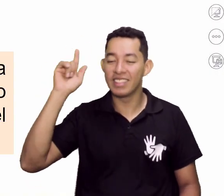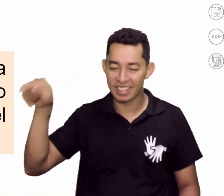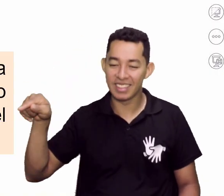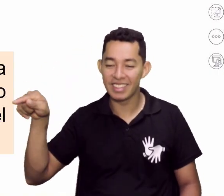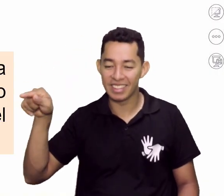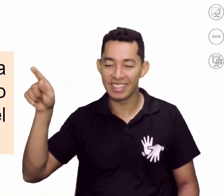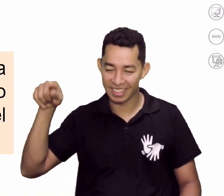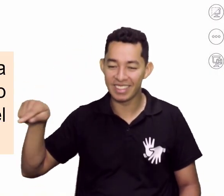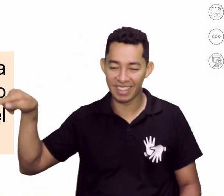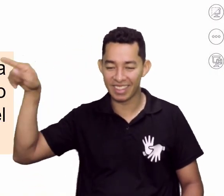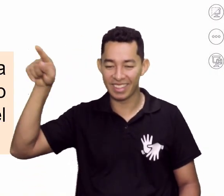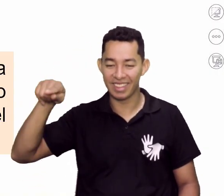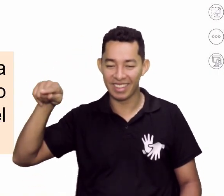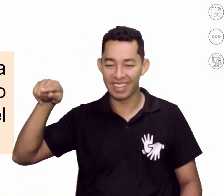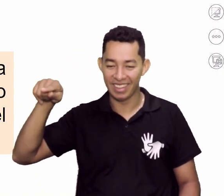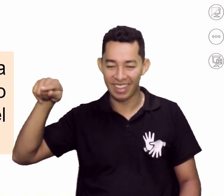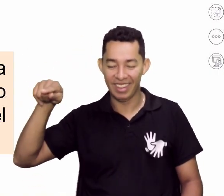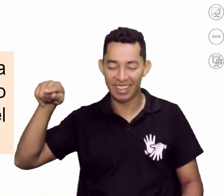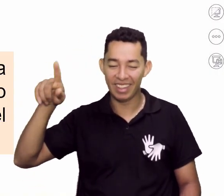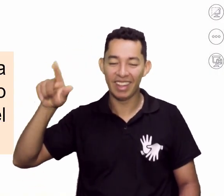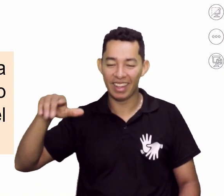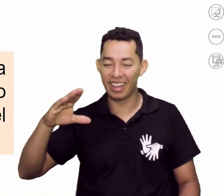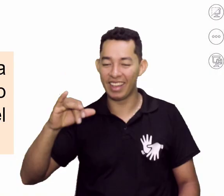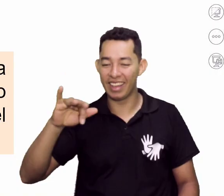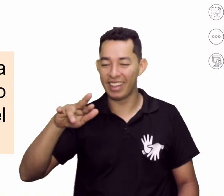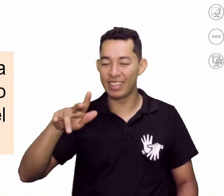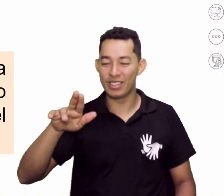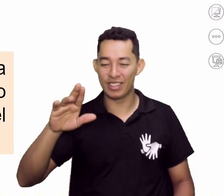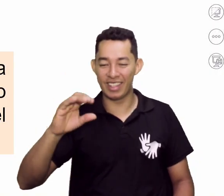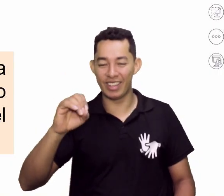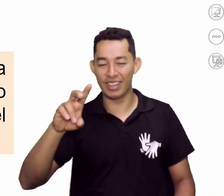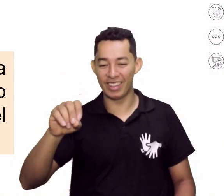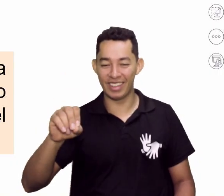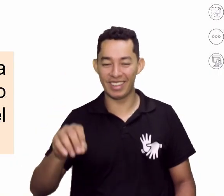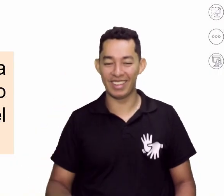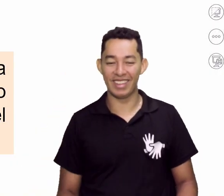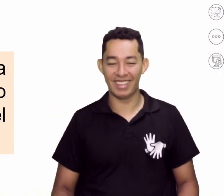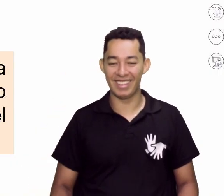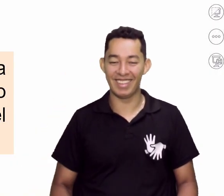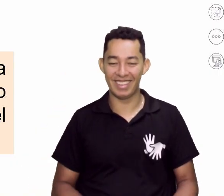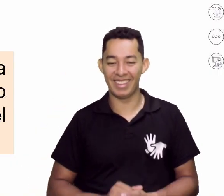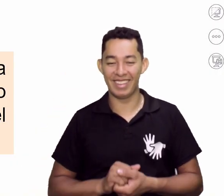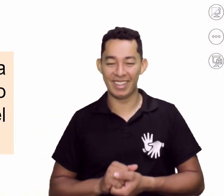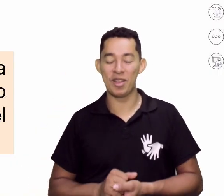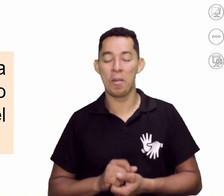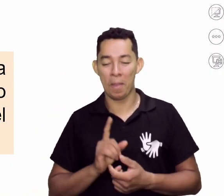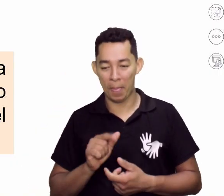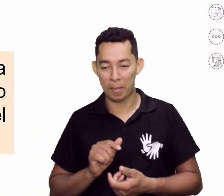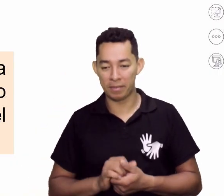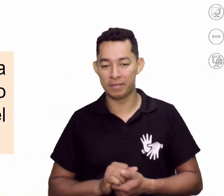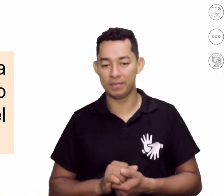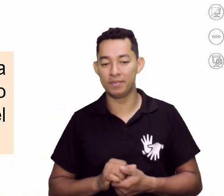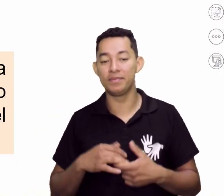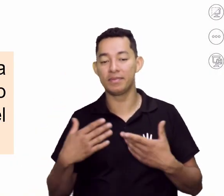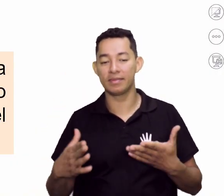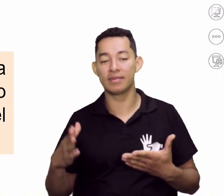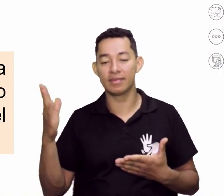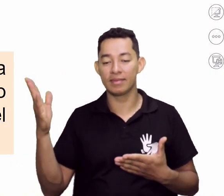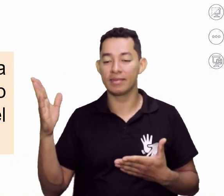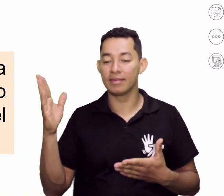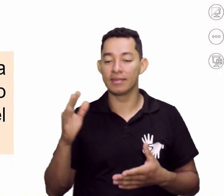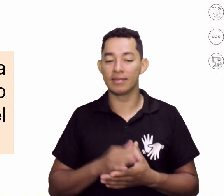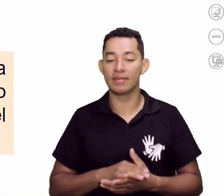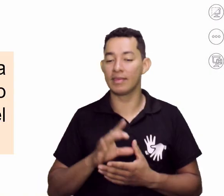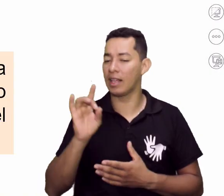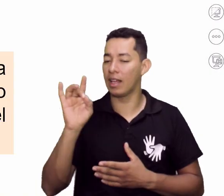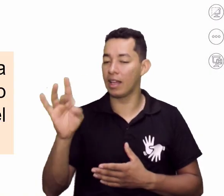aprender desde criança que isso aí, quando você olhar para isso, um círculo, né? E isso aí é só